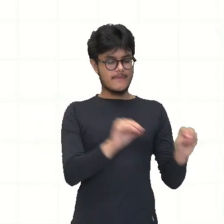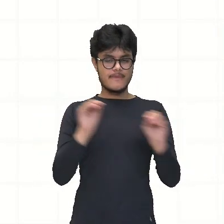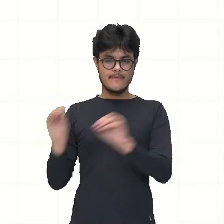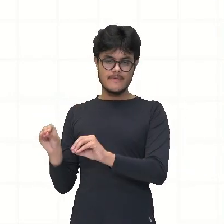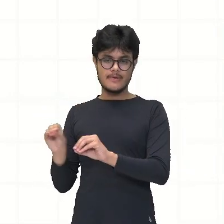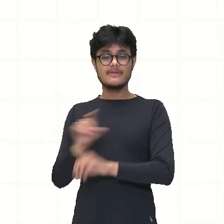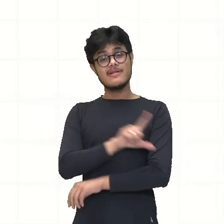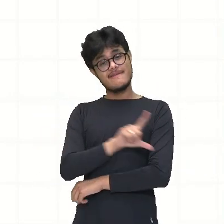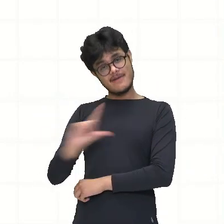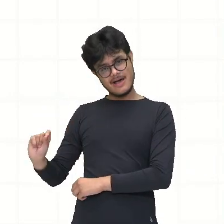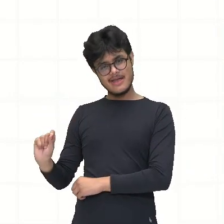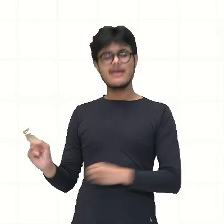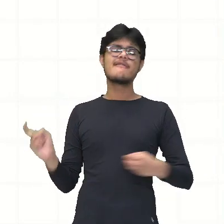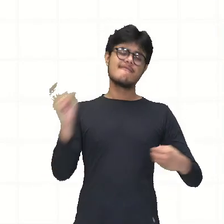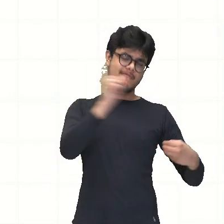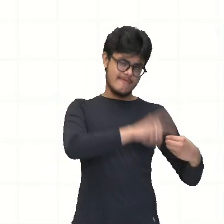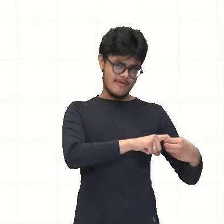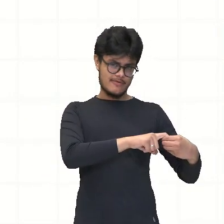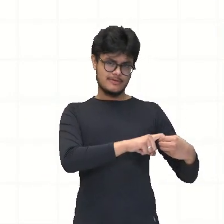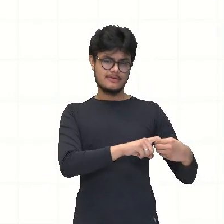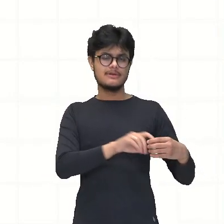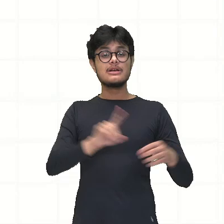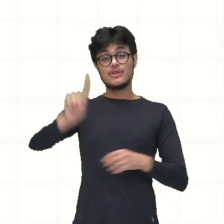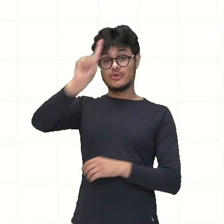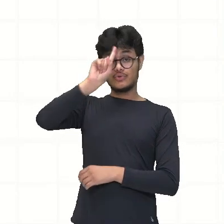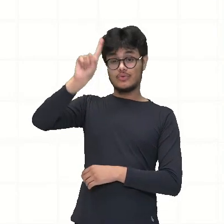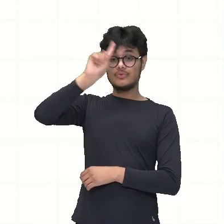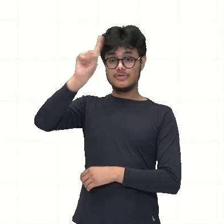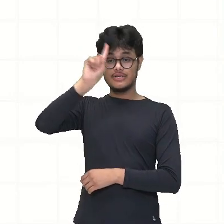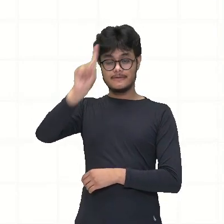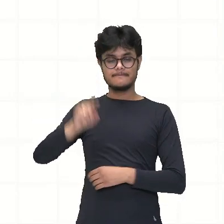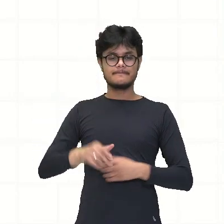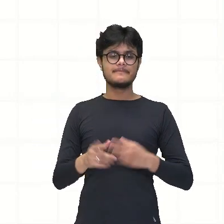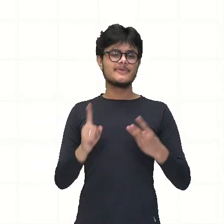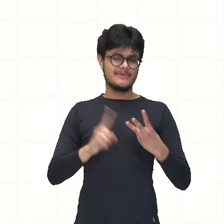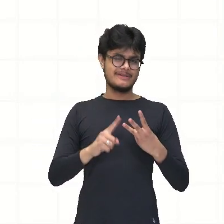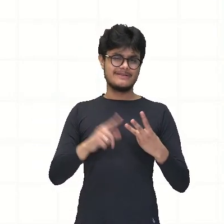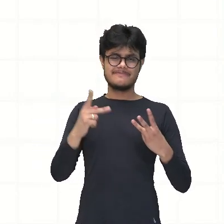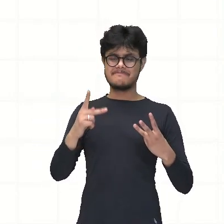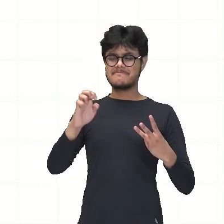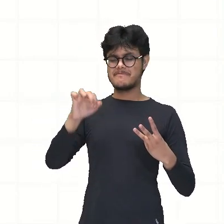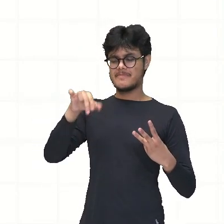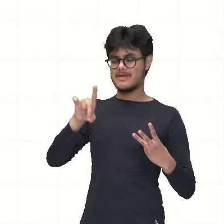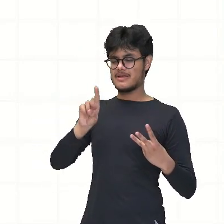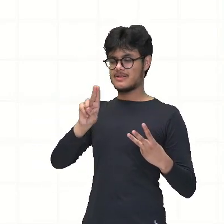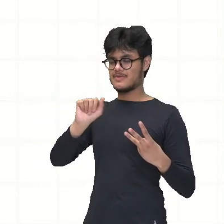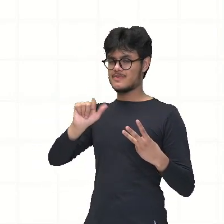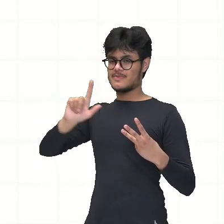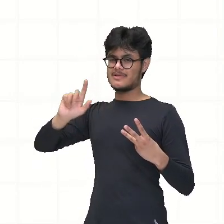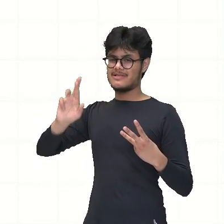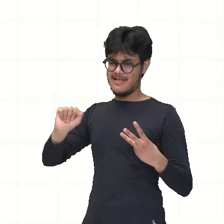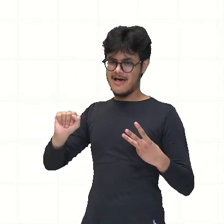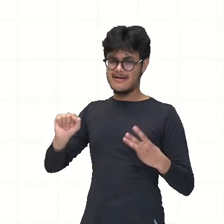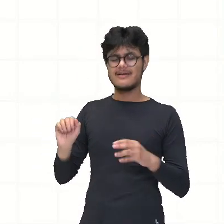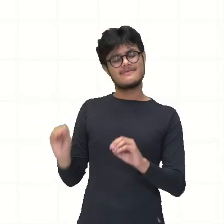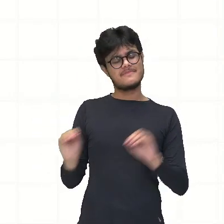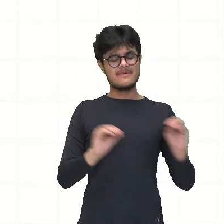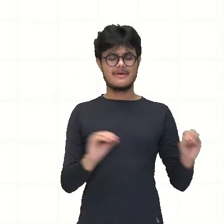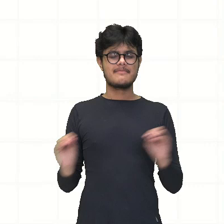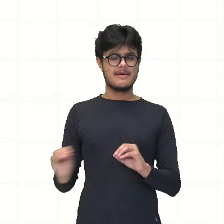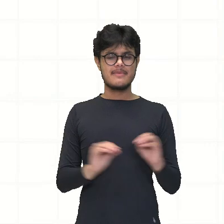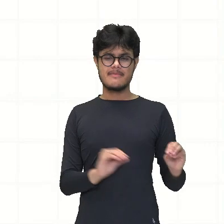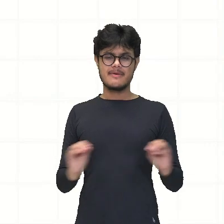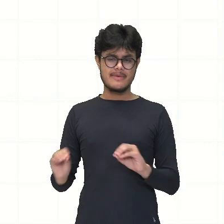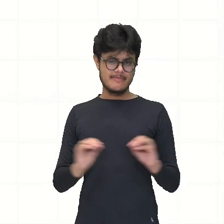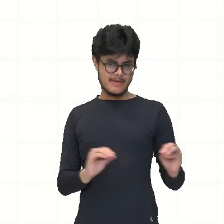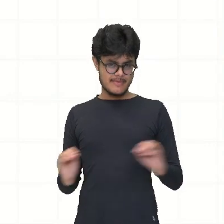deslocamento populacional diário de ida e volta. Por isso aqui o nome pendular, que corresponde ao